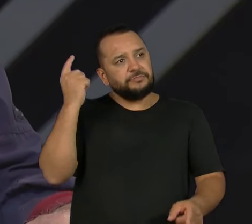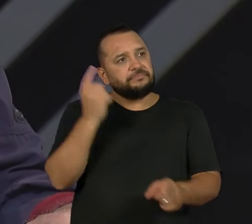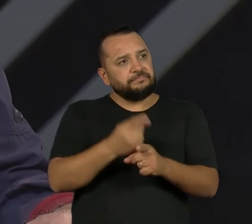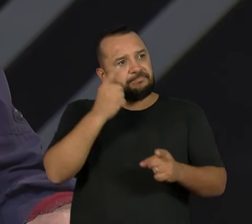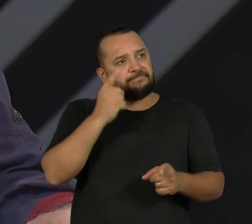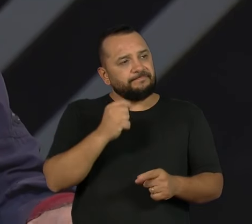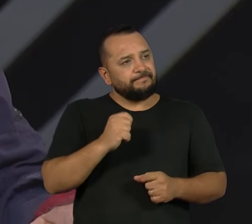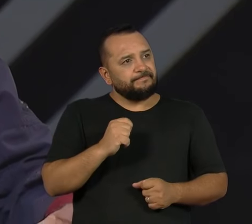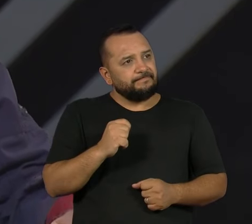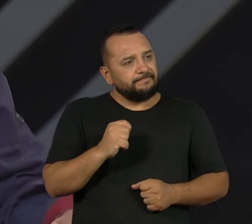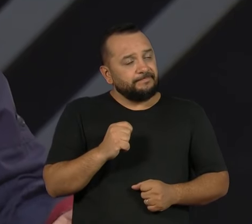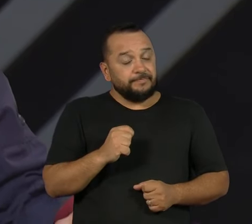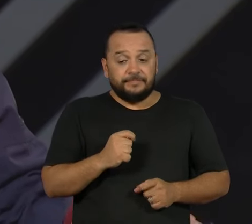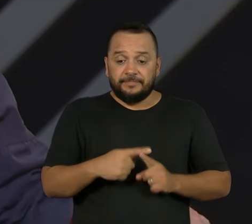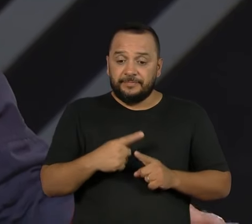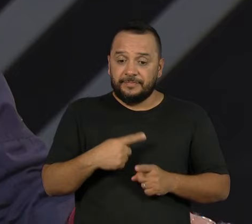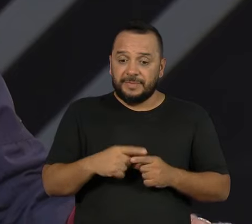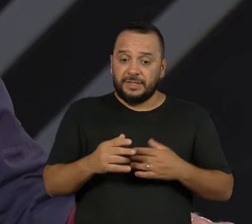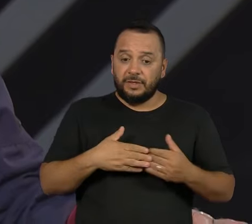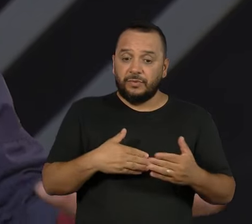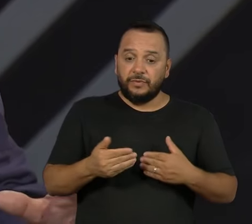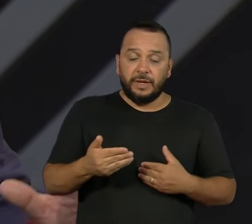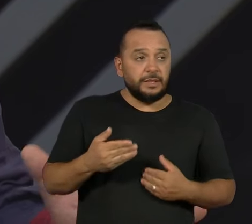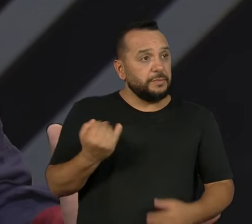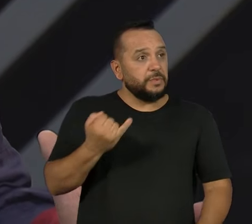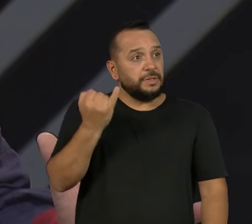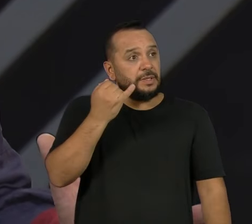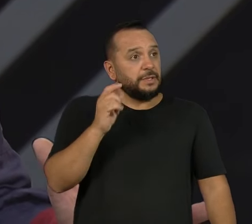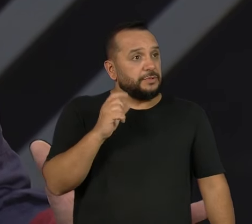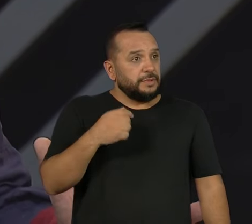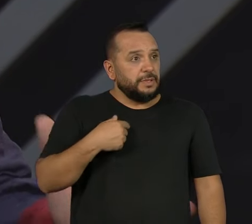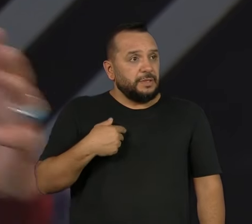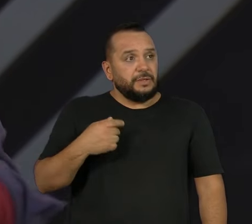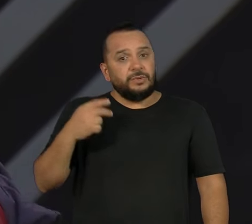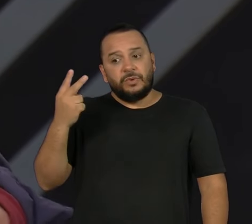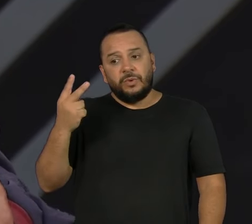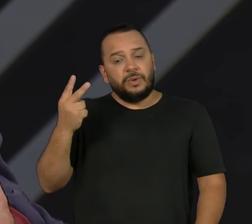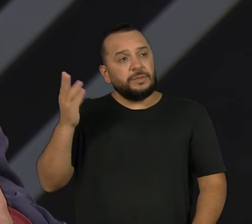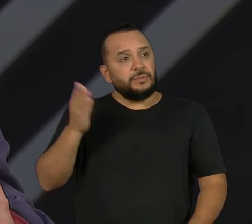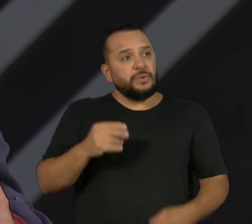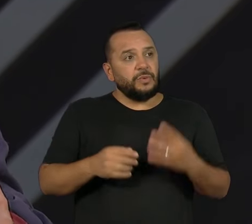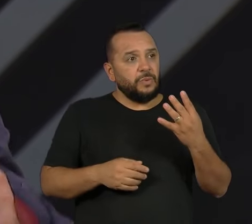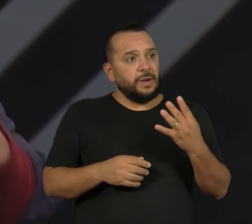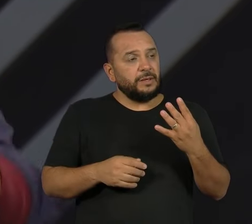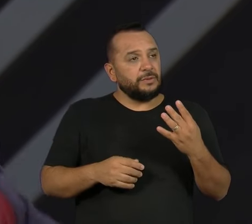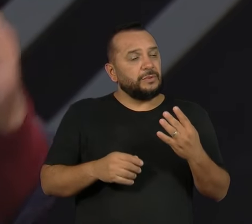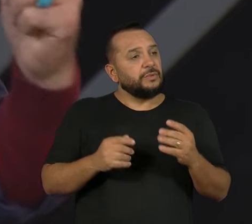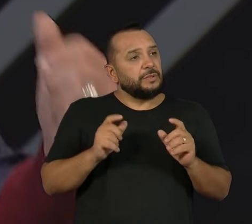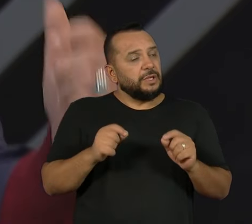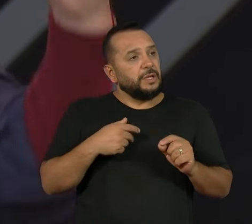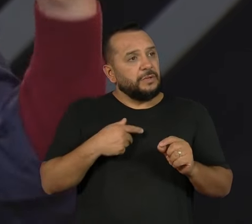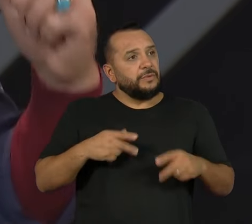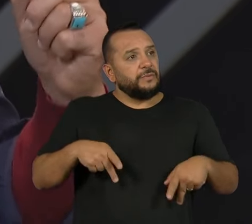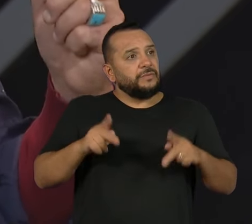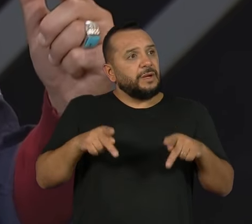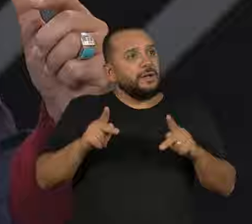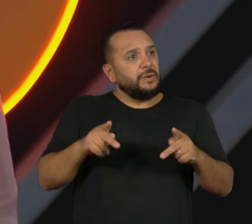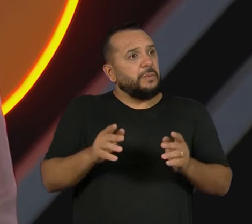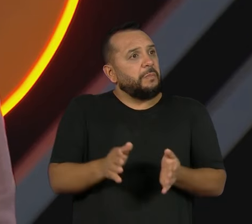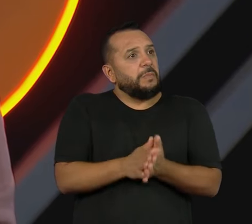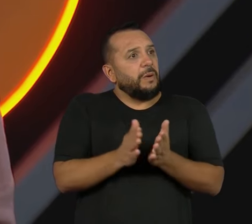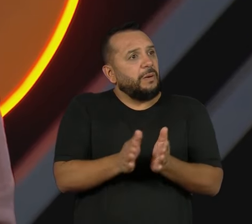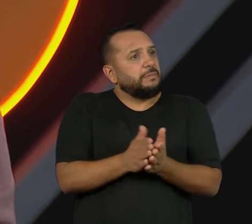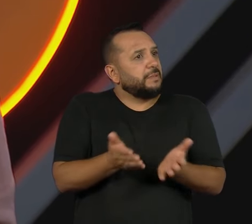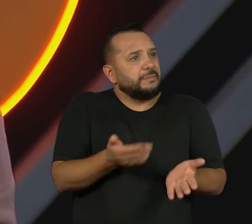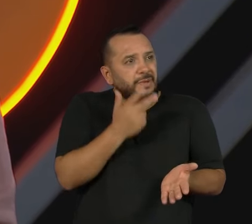verdade tanto faz. O importante é não ficar no 2x4 de um funk pobre, a batida.